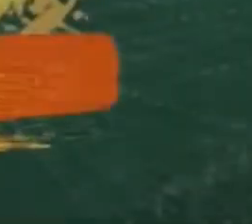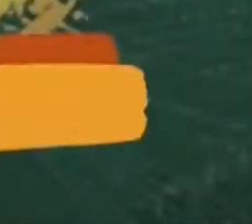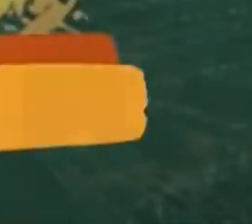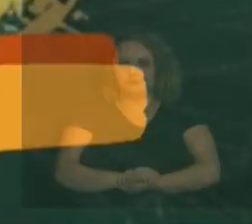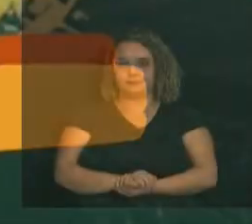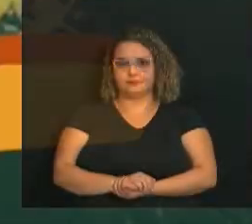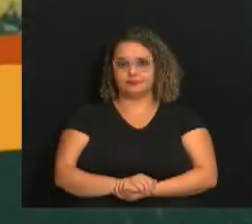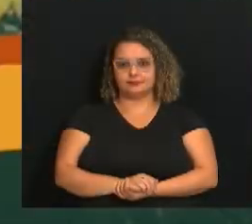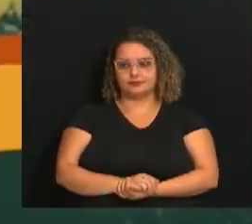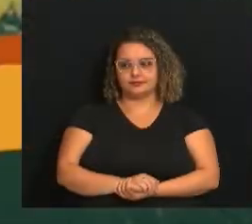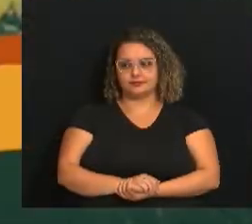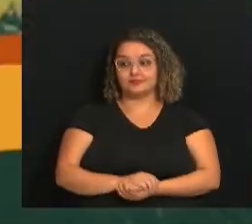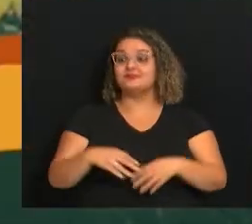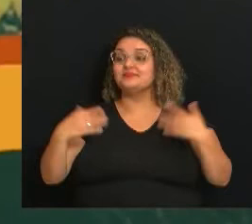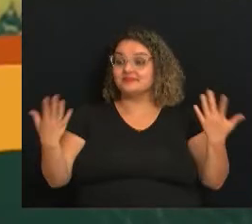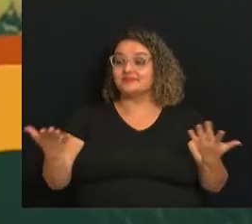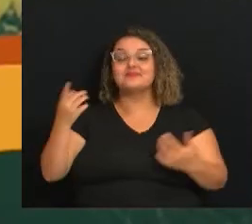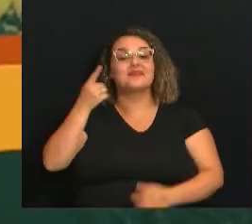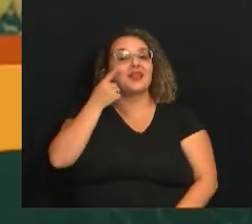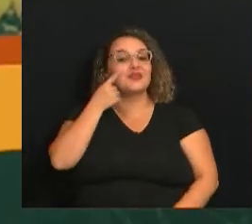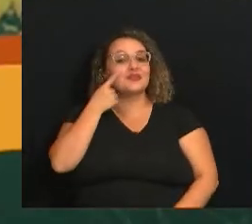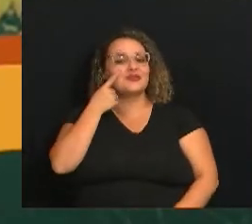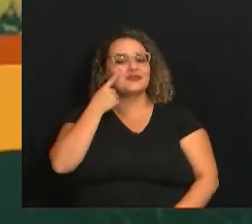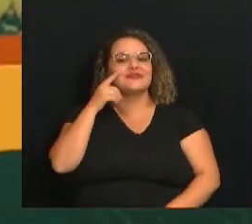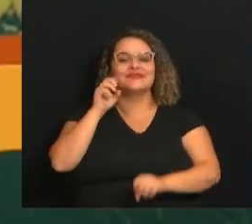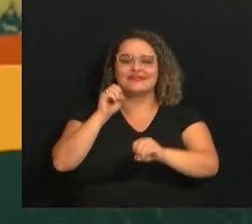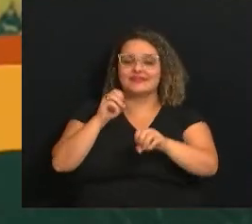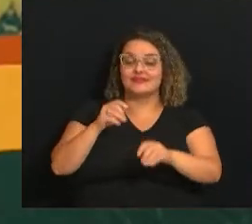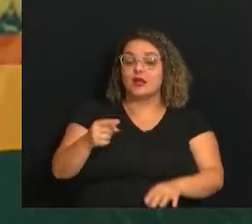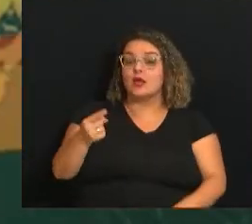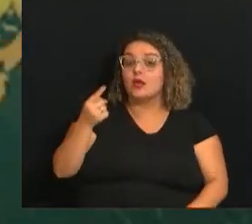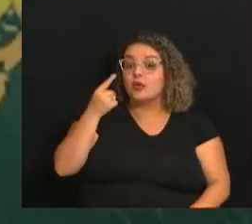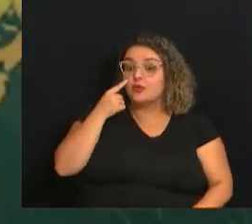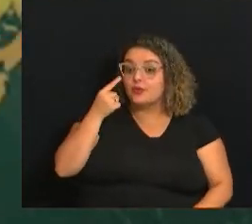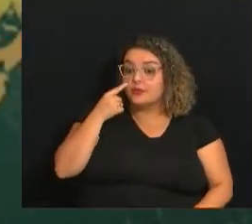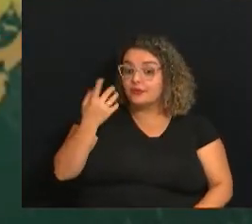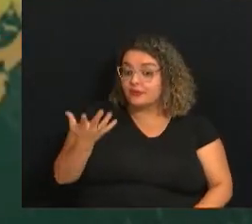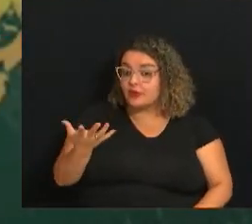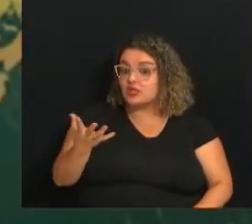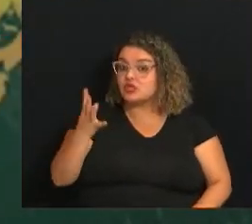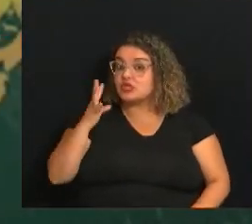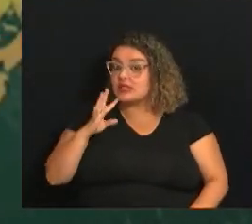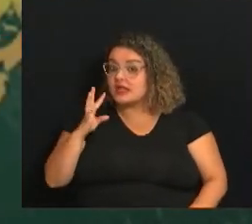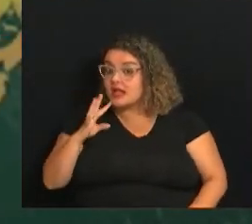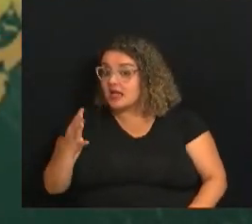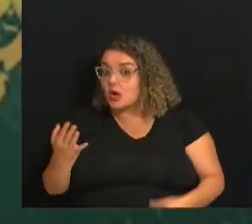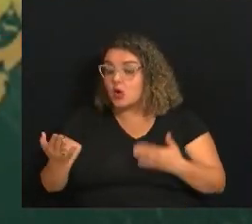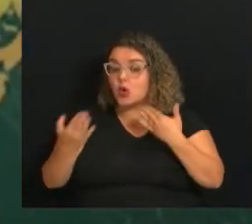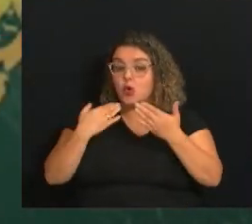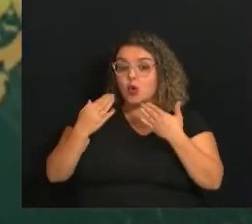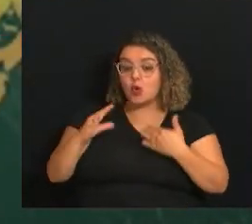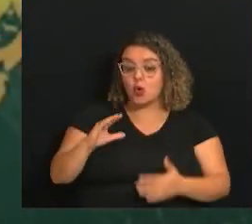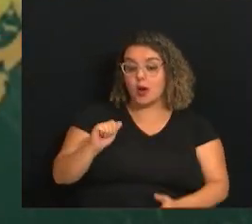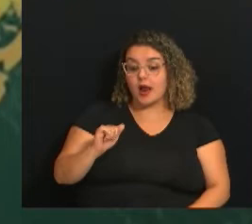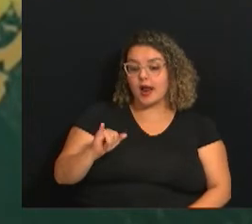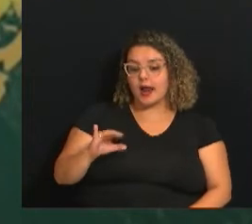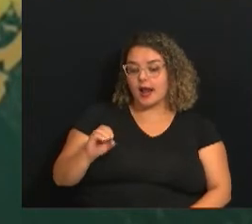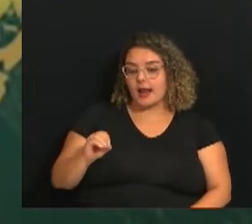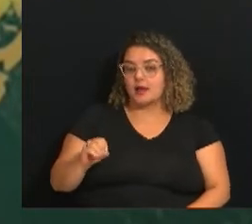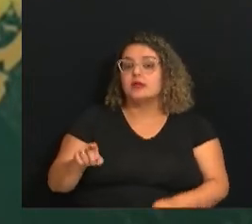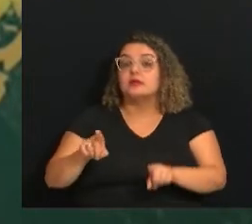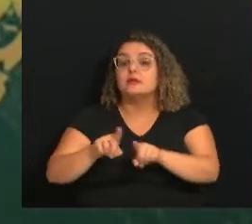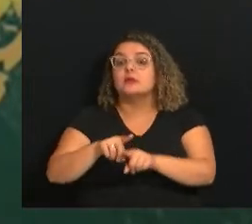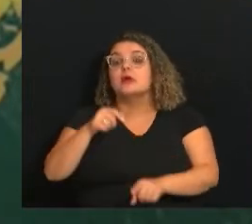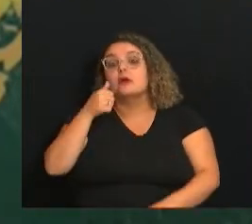Bom, é o quadro de Olho na Educação e olha só que bacana. Hoje a gente vai conversar com o Caio, com a mãe dele, porque